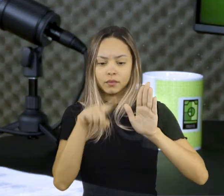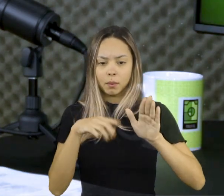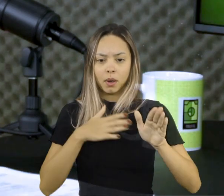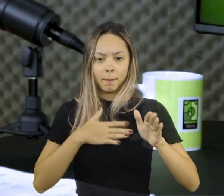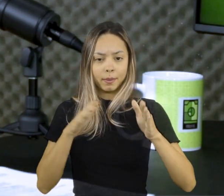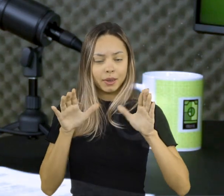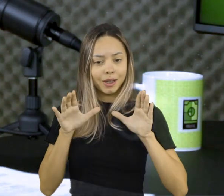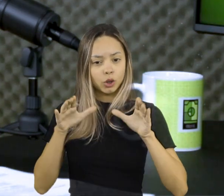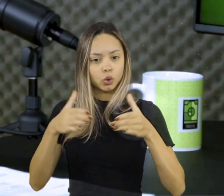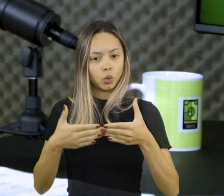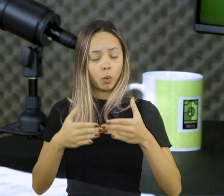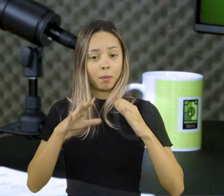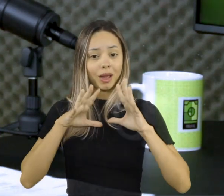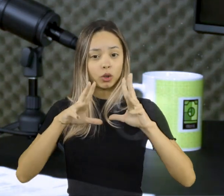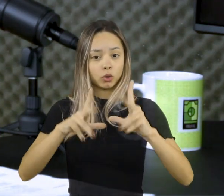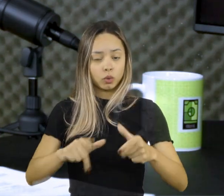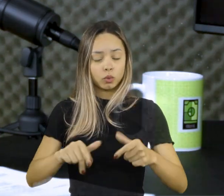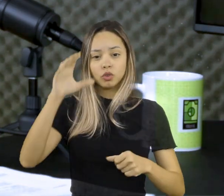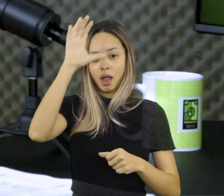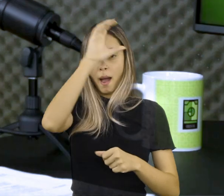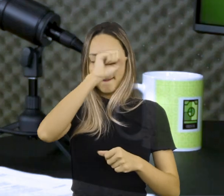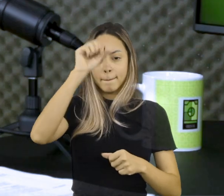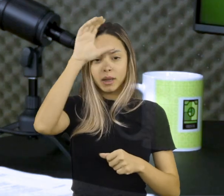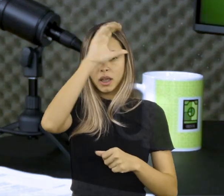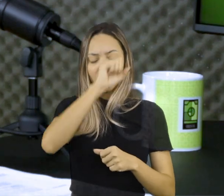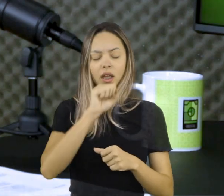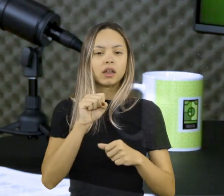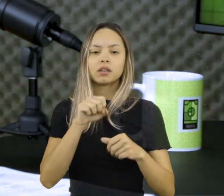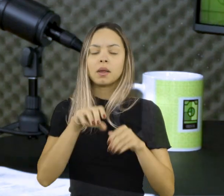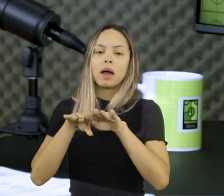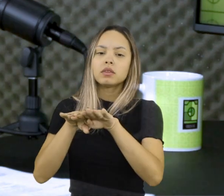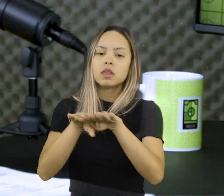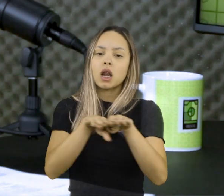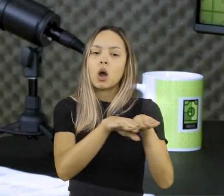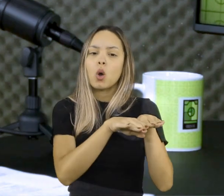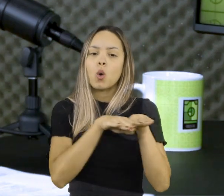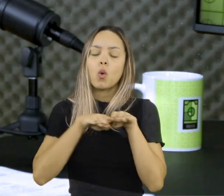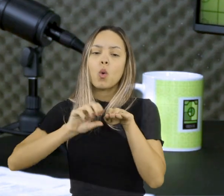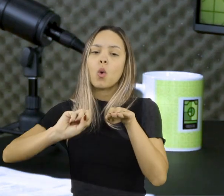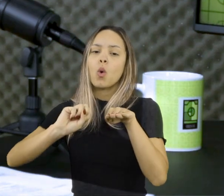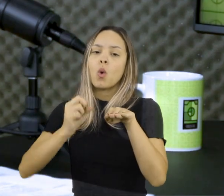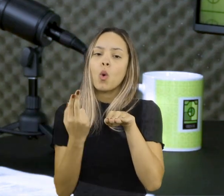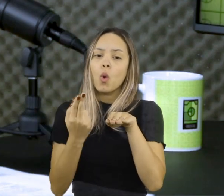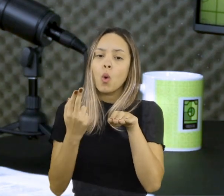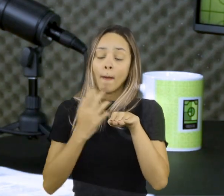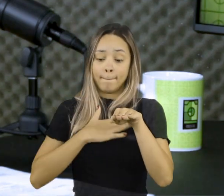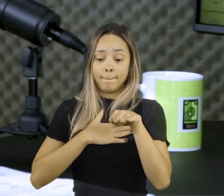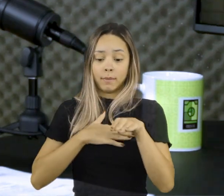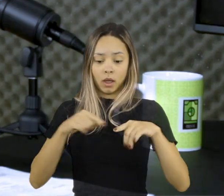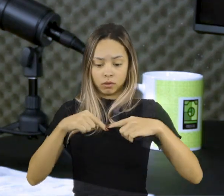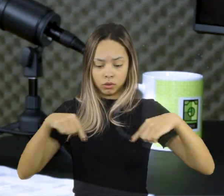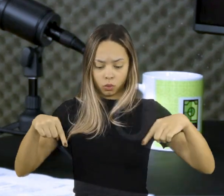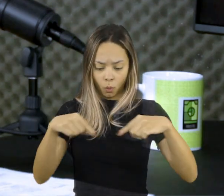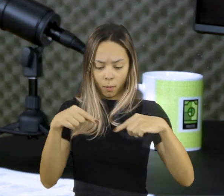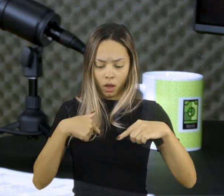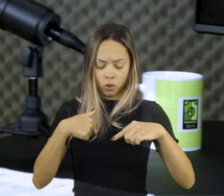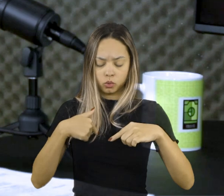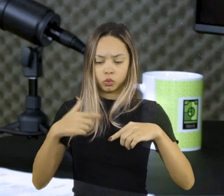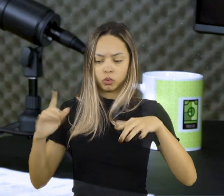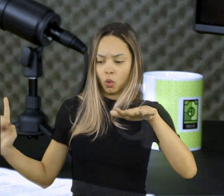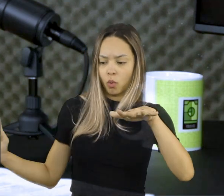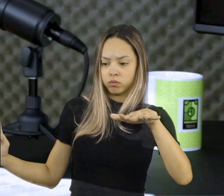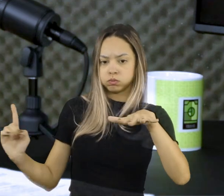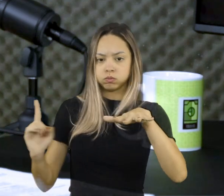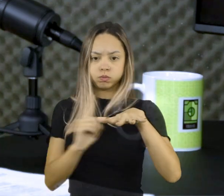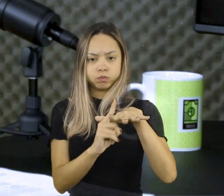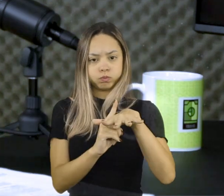para aqueles que aprendem de maneira convencional ou eu estou incluindo na minha turma aqueles que aprendem de